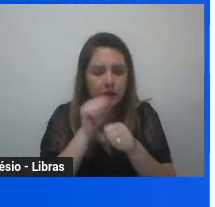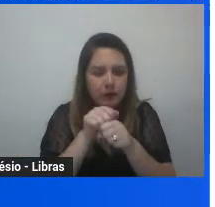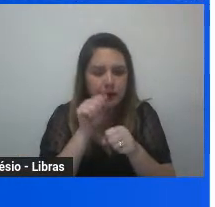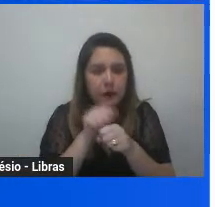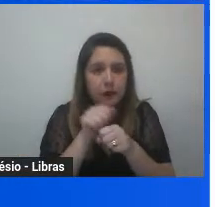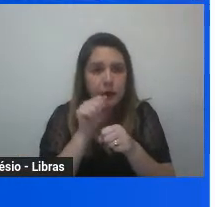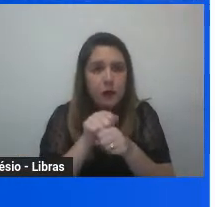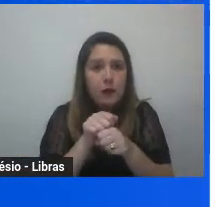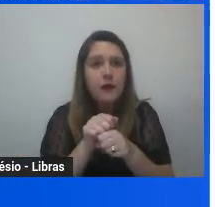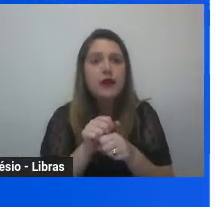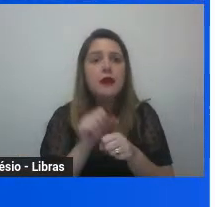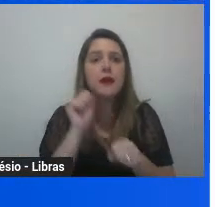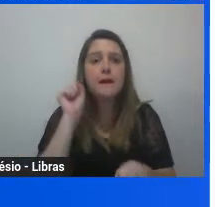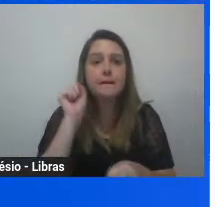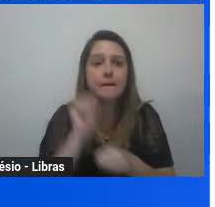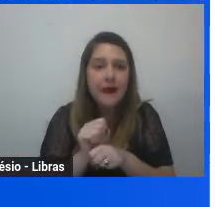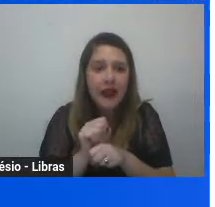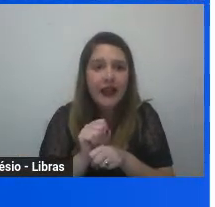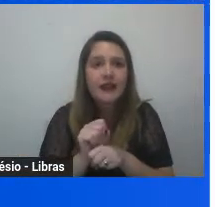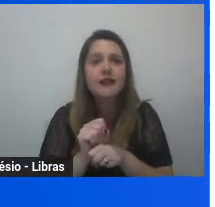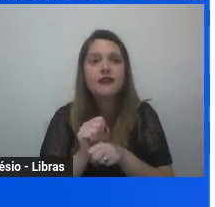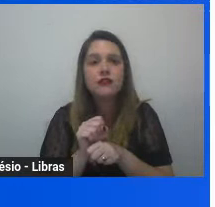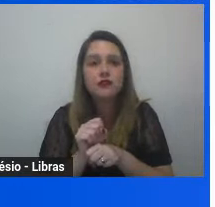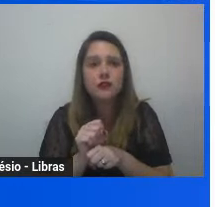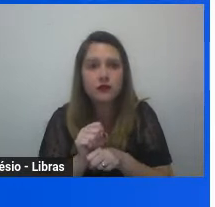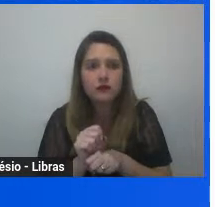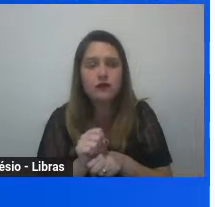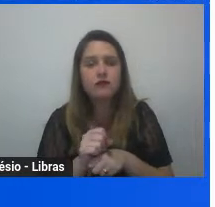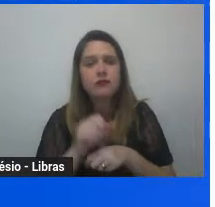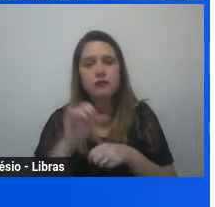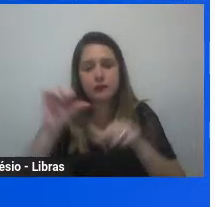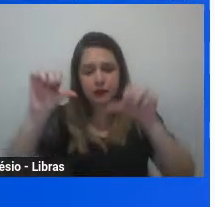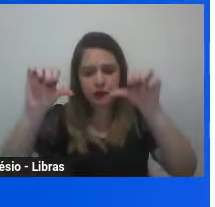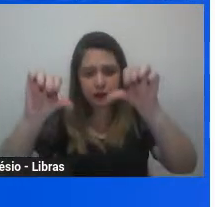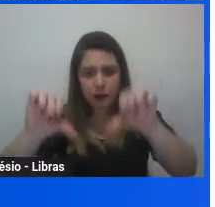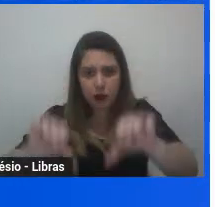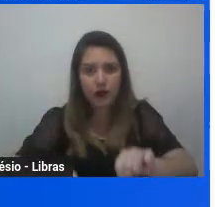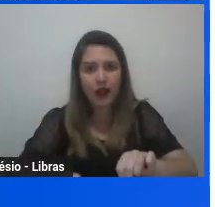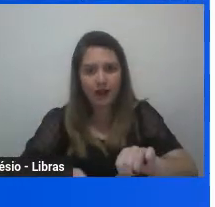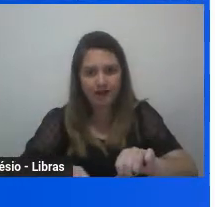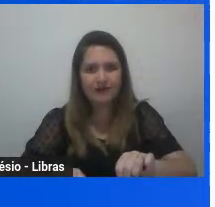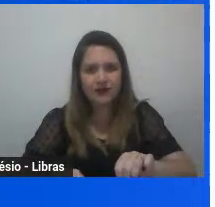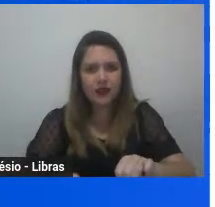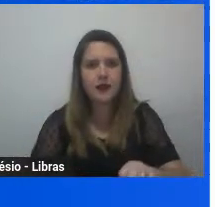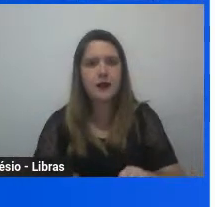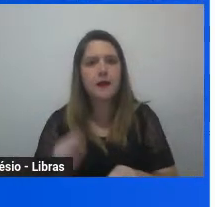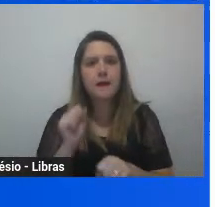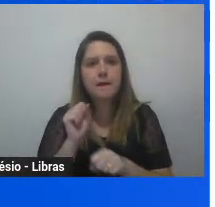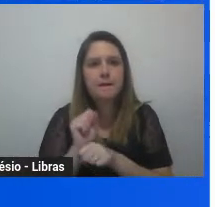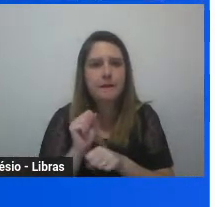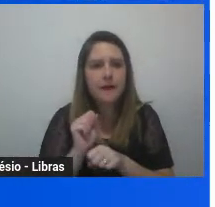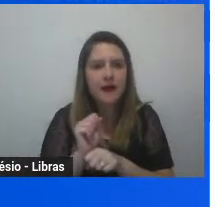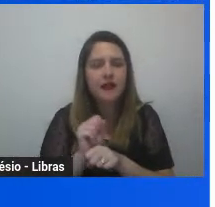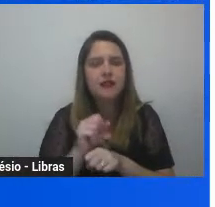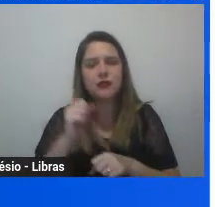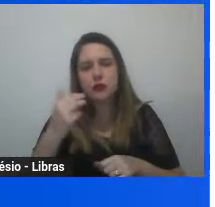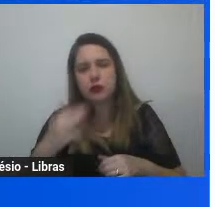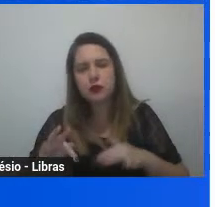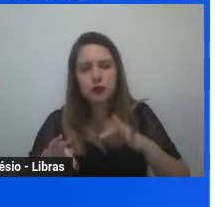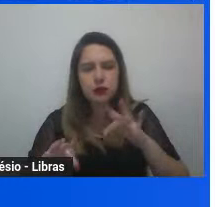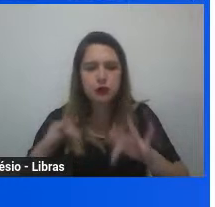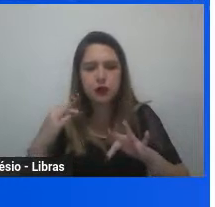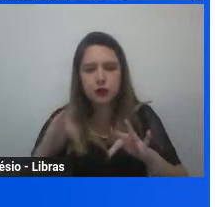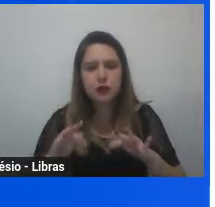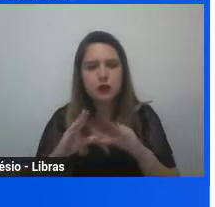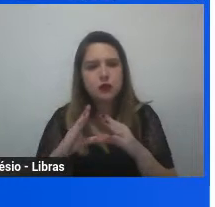o osso para de bater na pele, no músculo, para de bater no vaso, para de bater nas inervações, e aí acabou a dor. Por